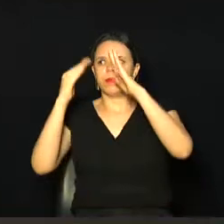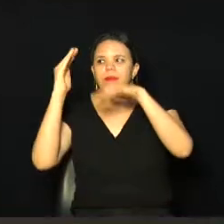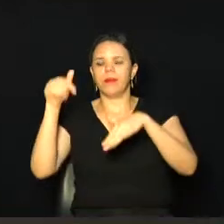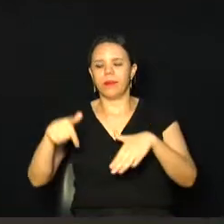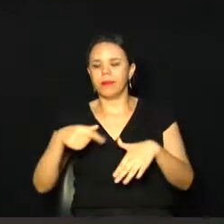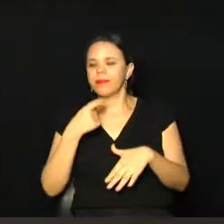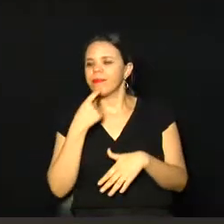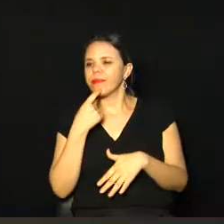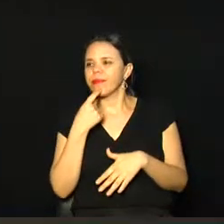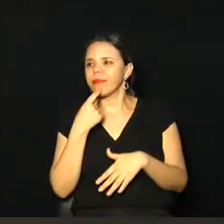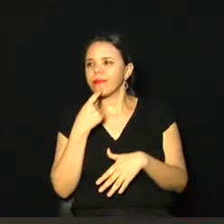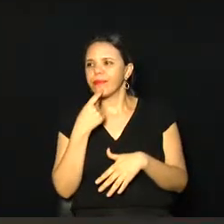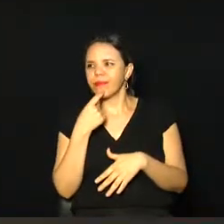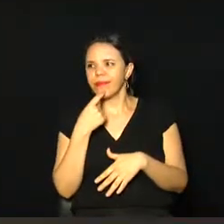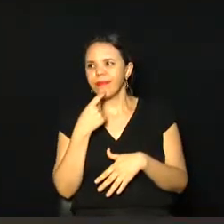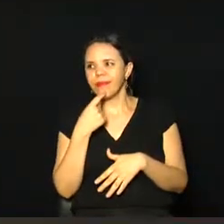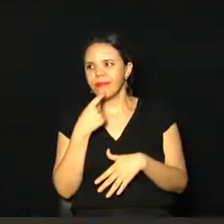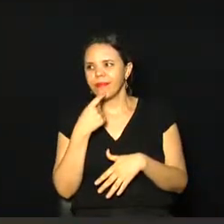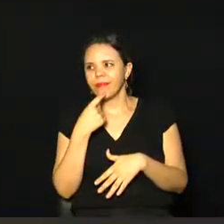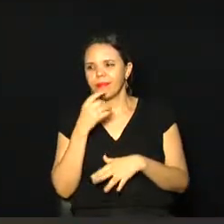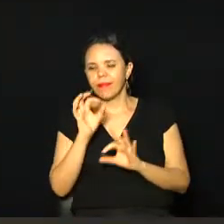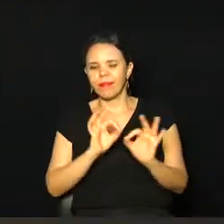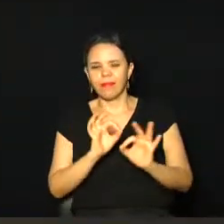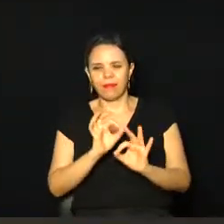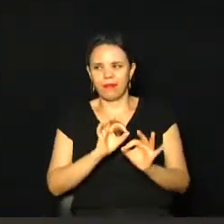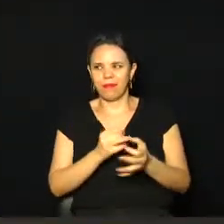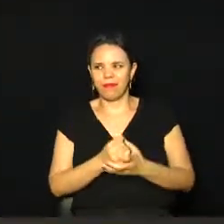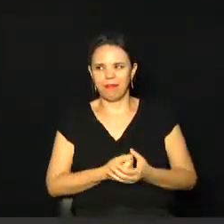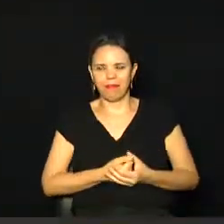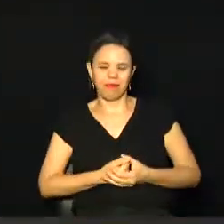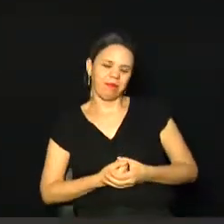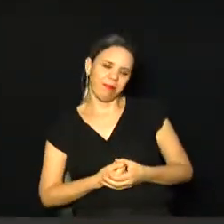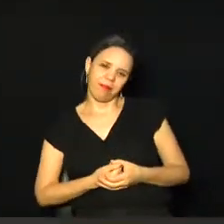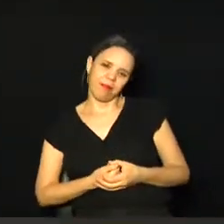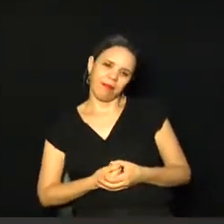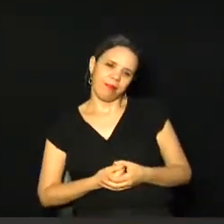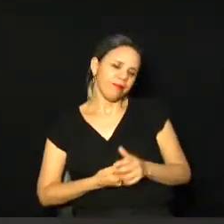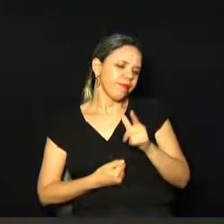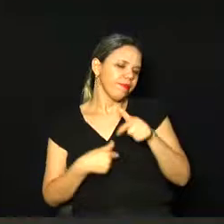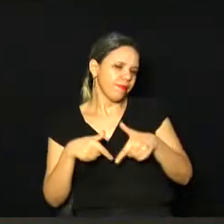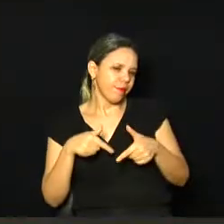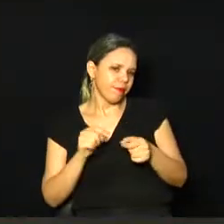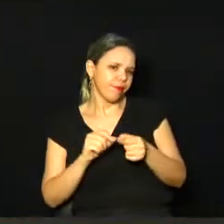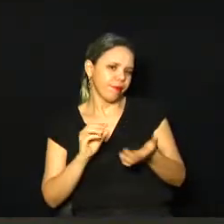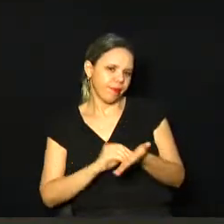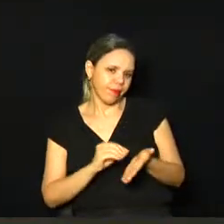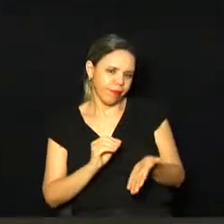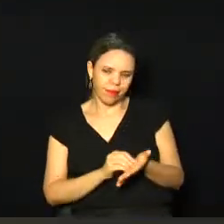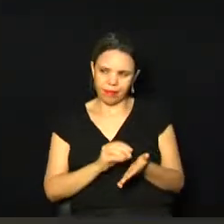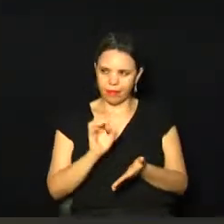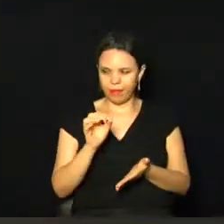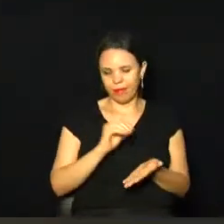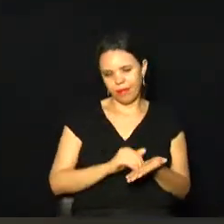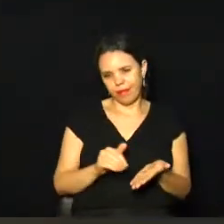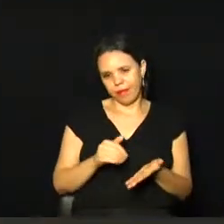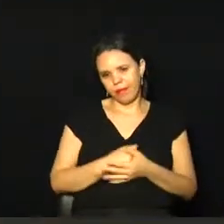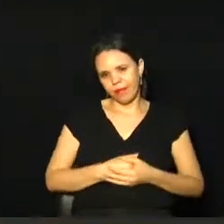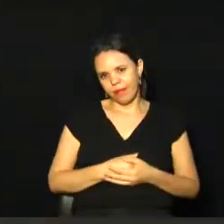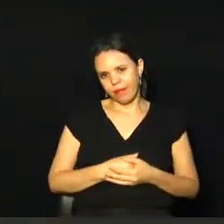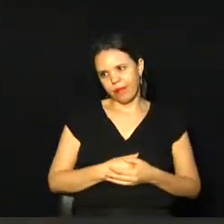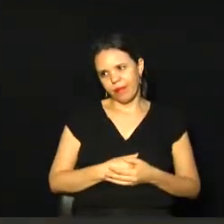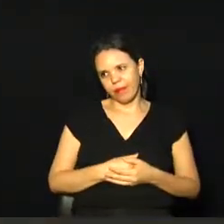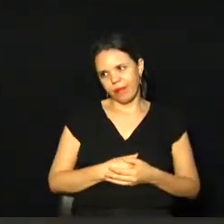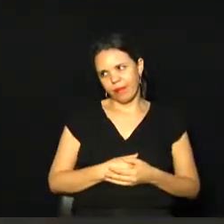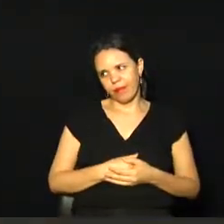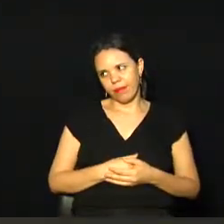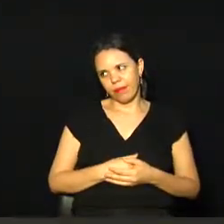em Campinas de uma forma muito bem elaborada. A gente ainda tem trabalho a fazer, certamente, secretária. Mas eu